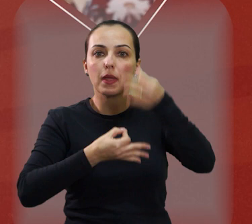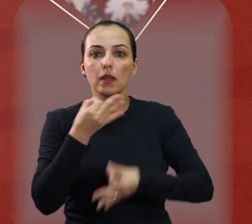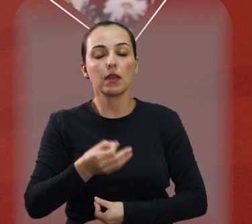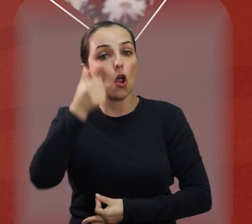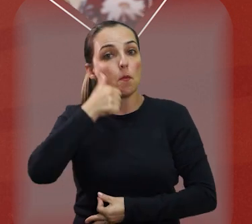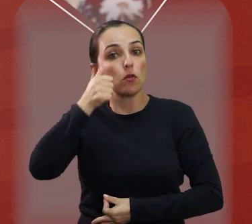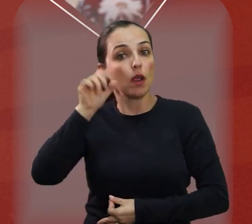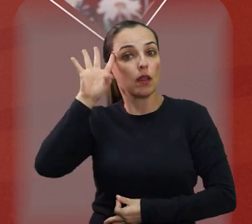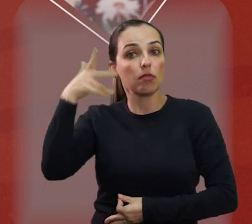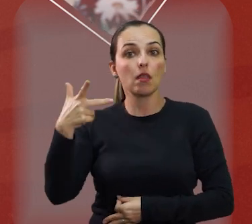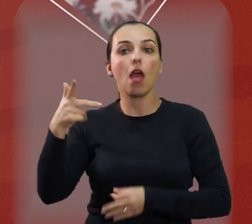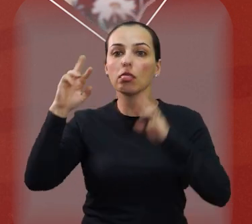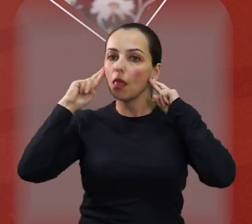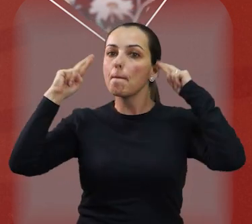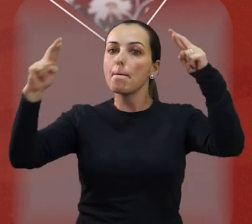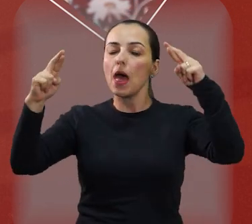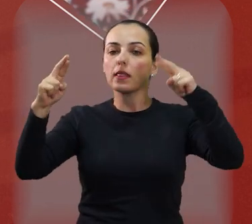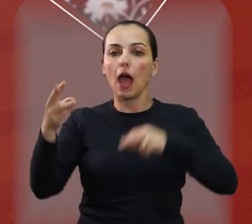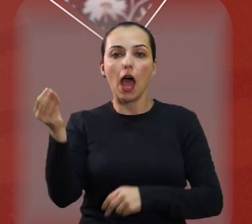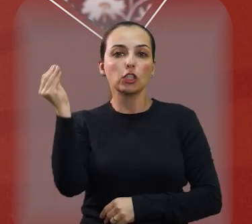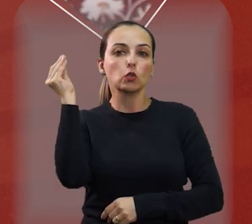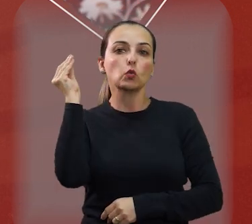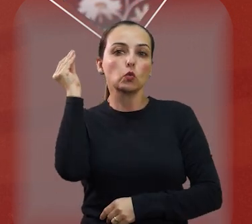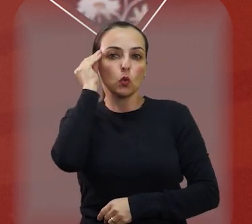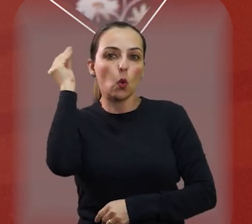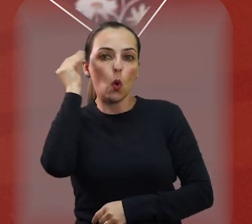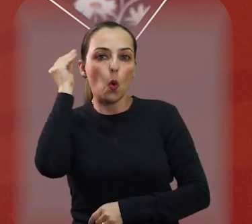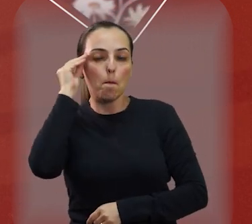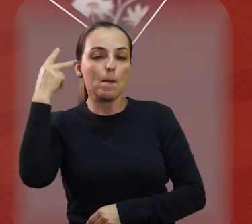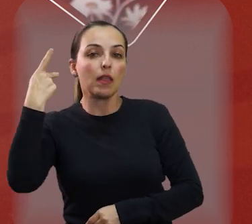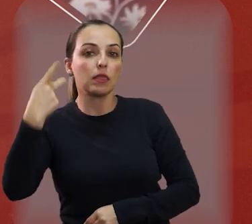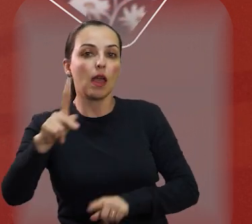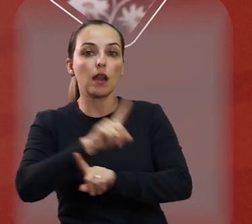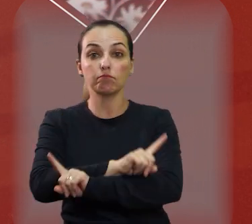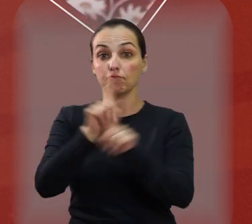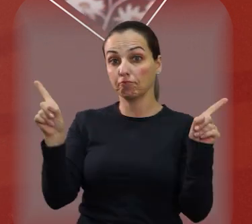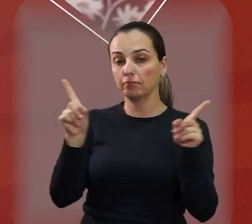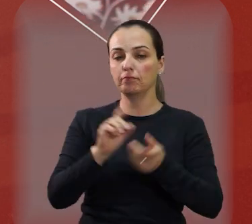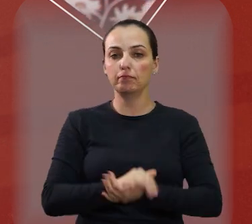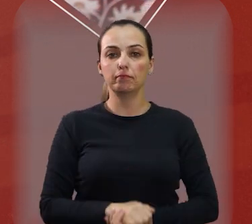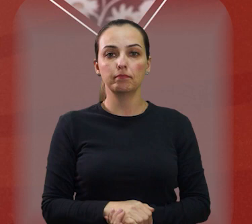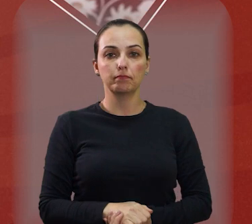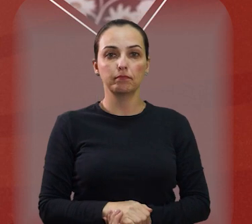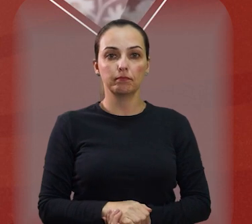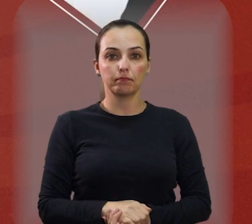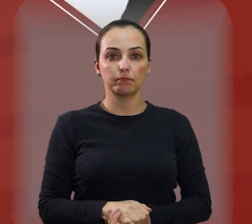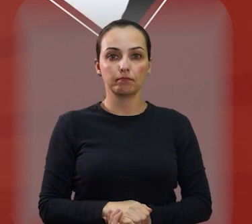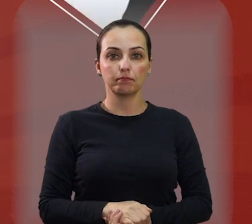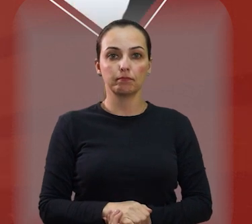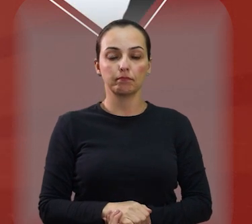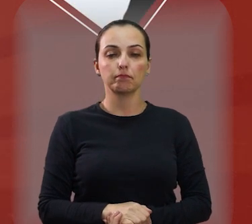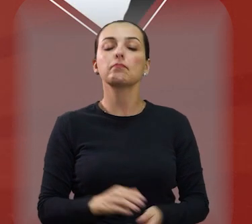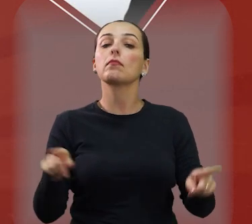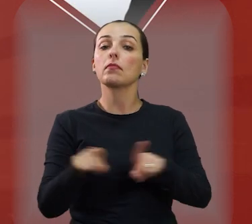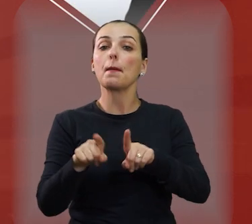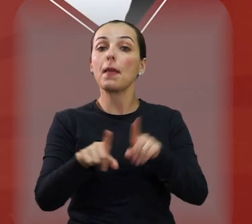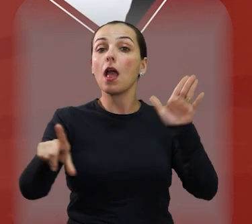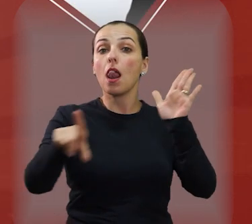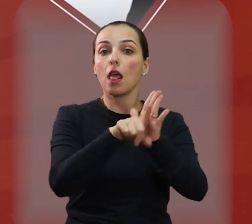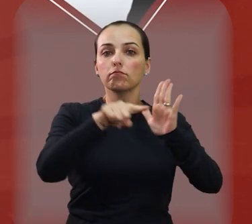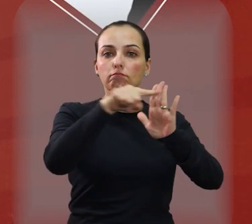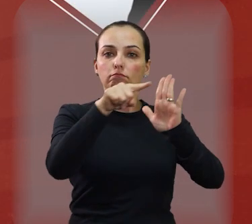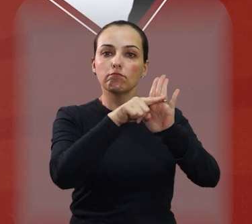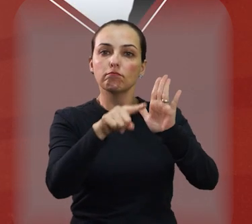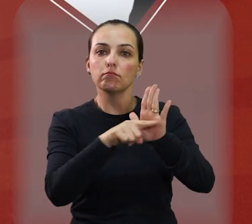sem pré-julgamentos, de maneira a respeitar o tempo de decisão da mulher, sem culpá-la. A legislação